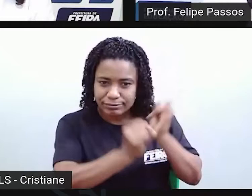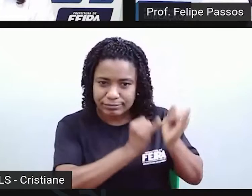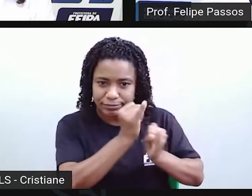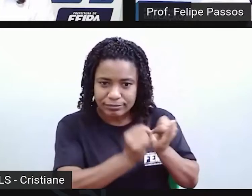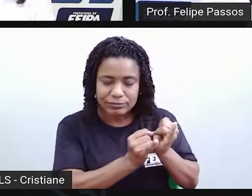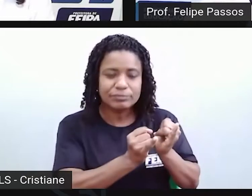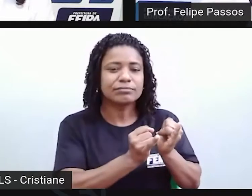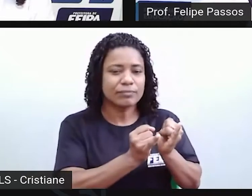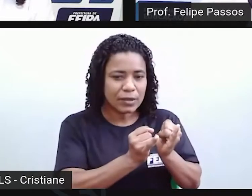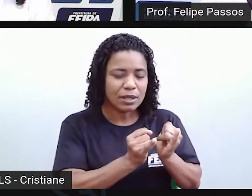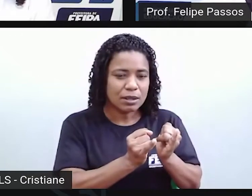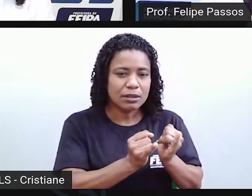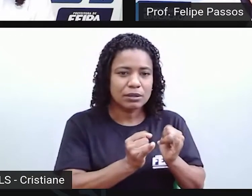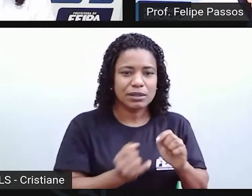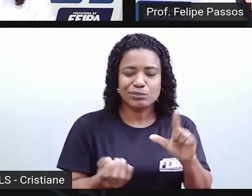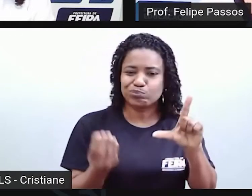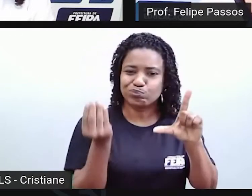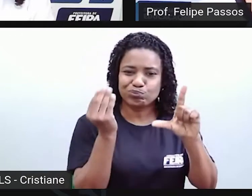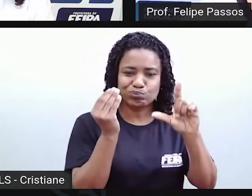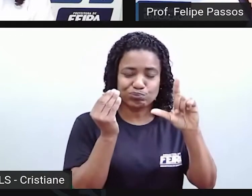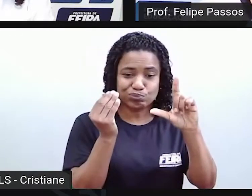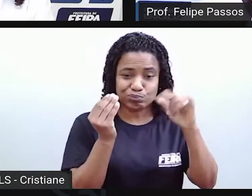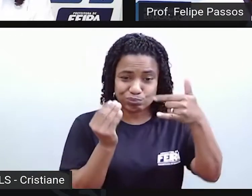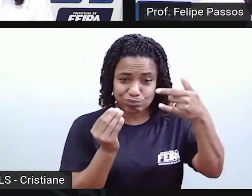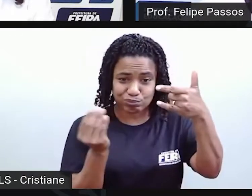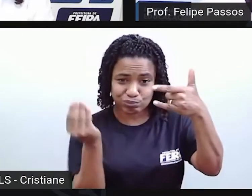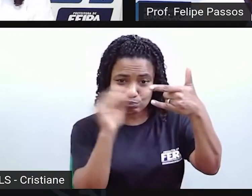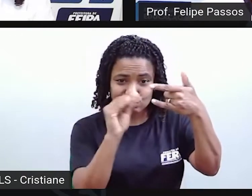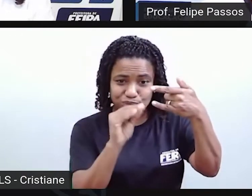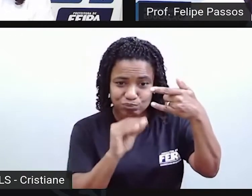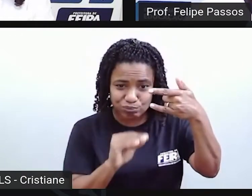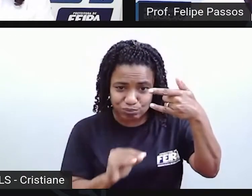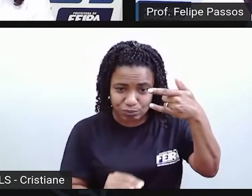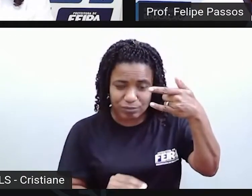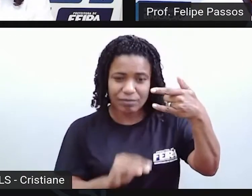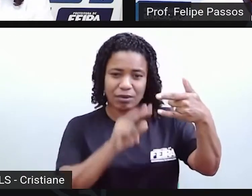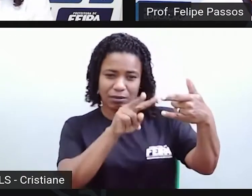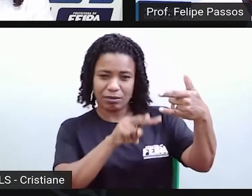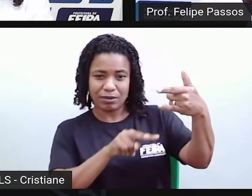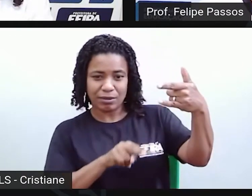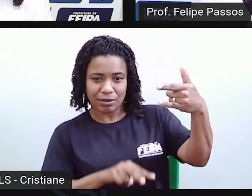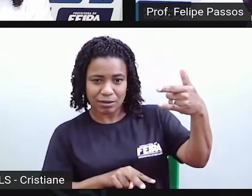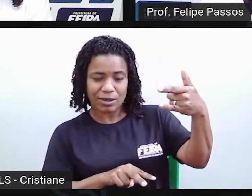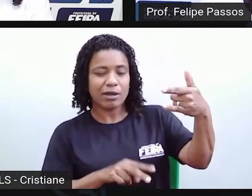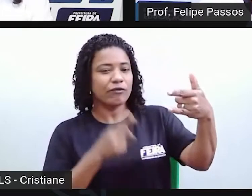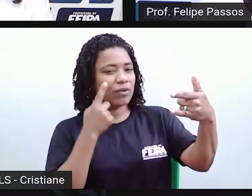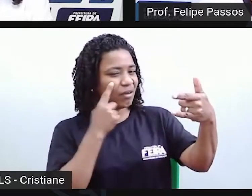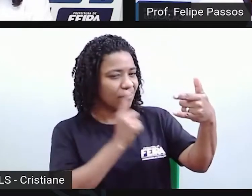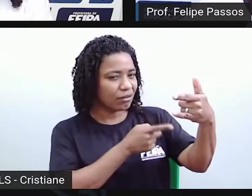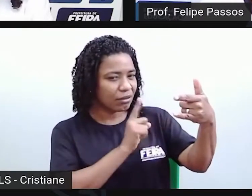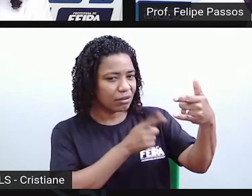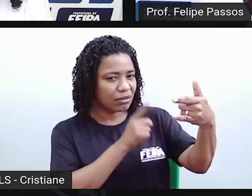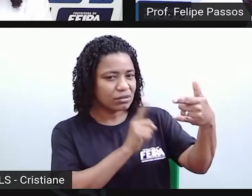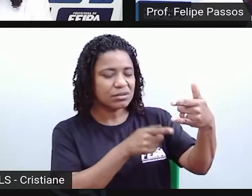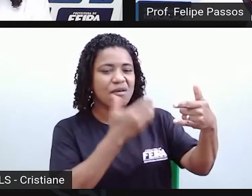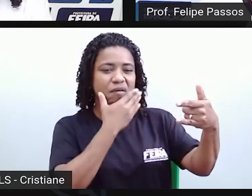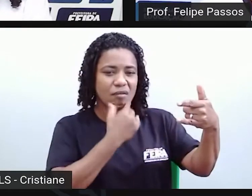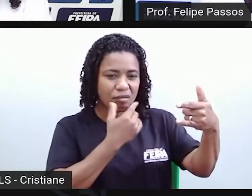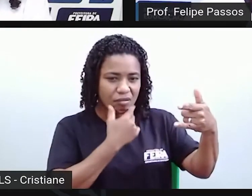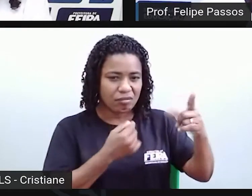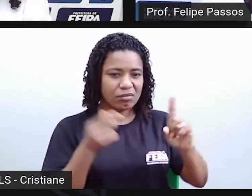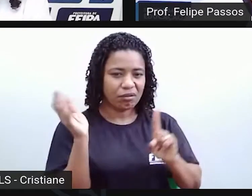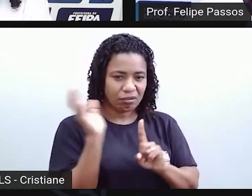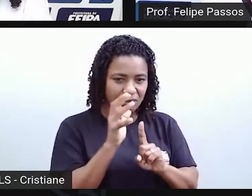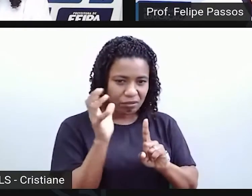como coisas que são estruturadas na sociedade, que são machistas e que são uma pressão desnecessária